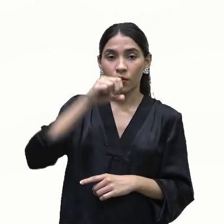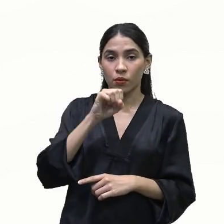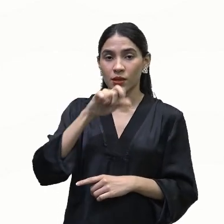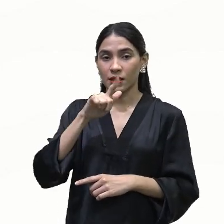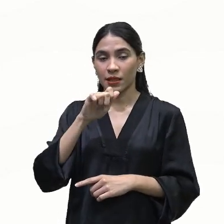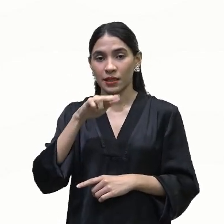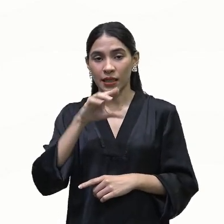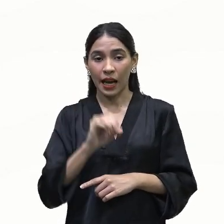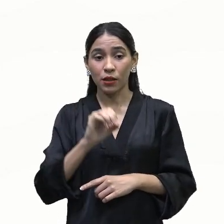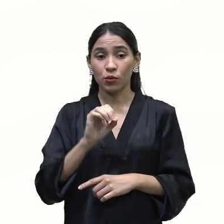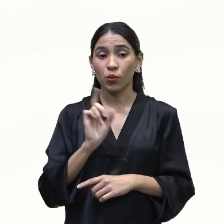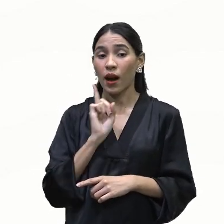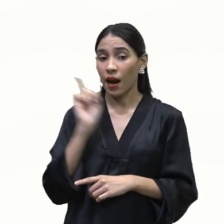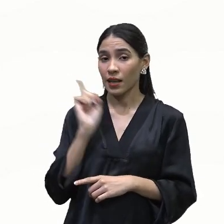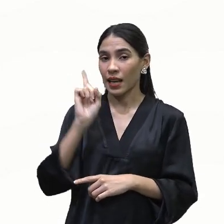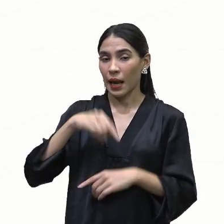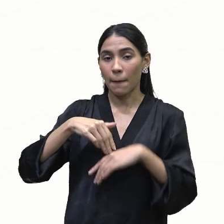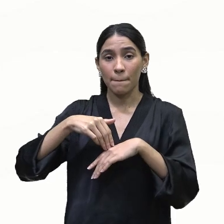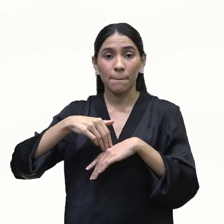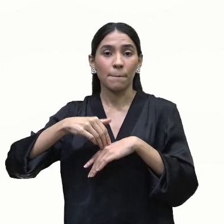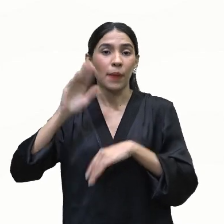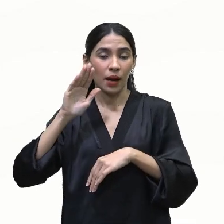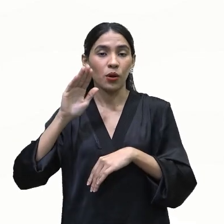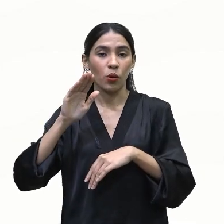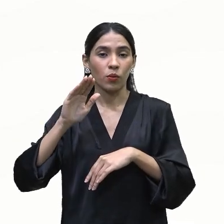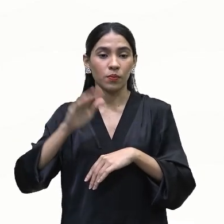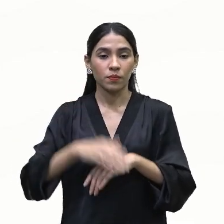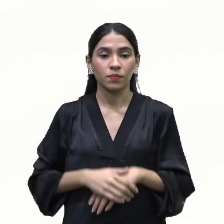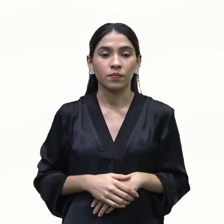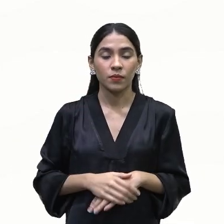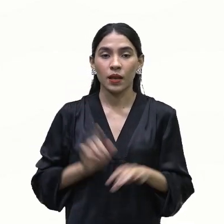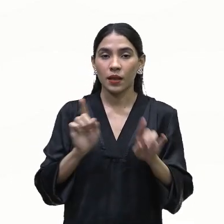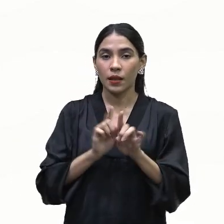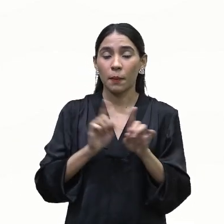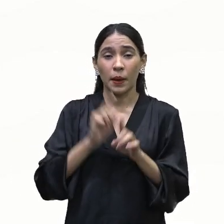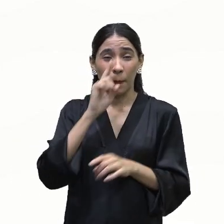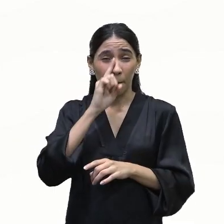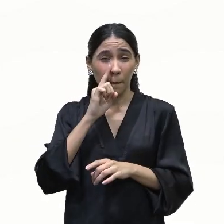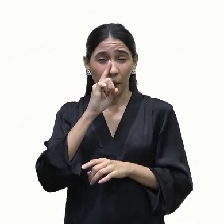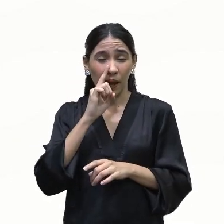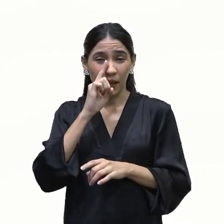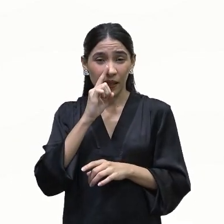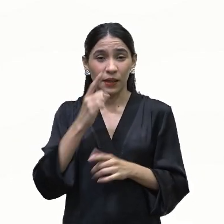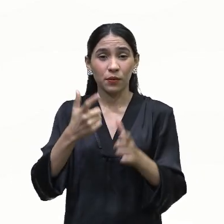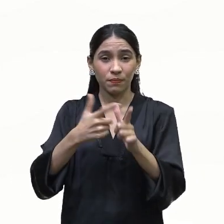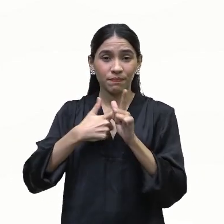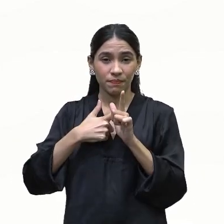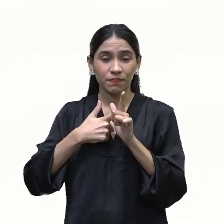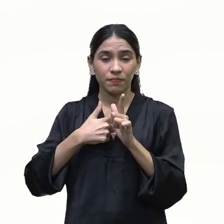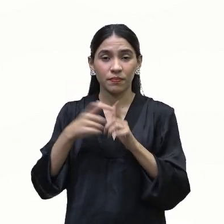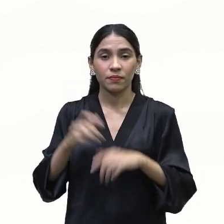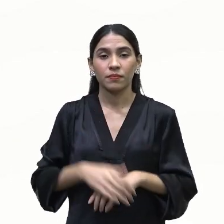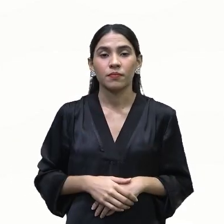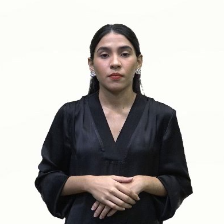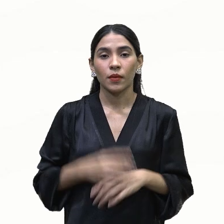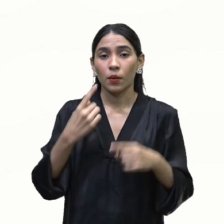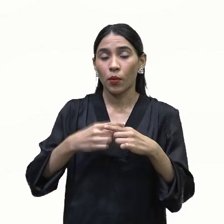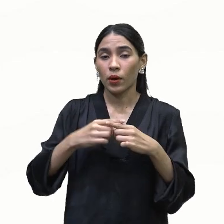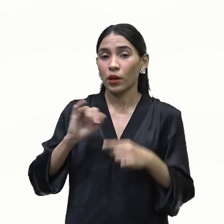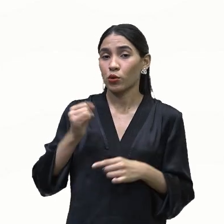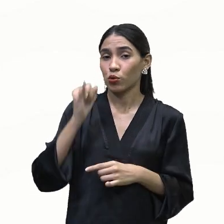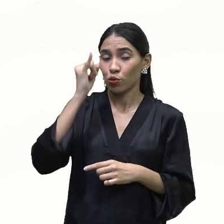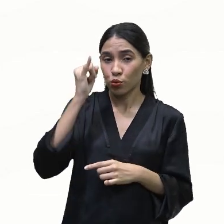mais alto. Além disso, você tem um maior risco de endividamento. Por quê? Porque com juros mais